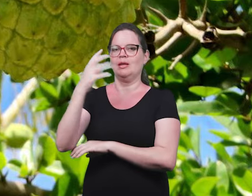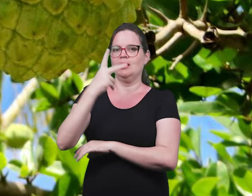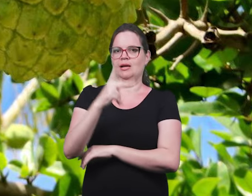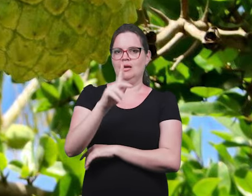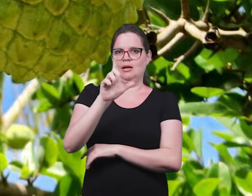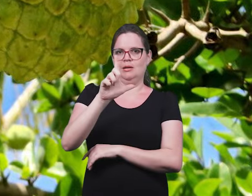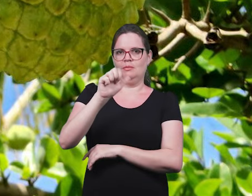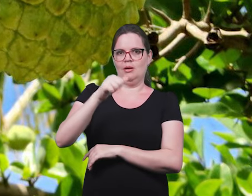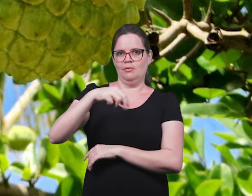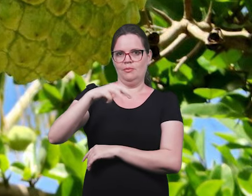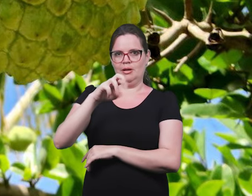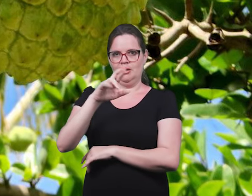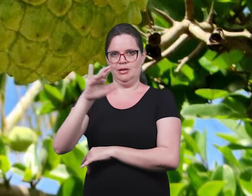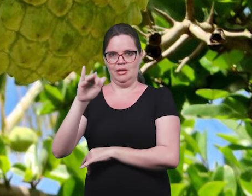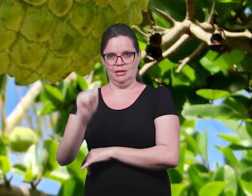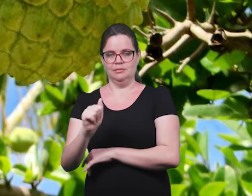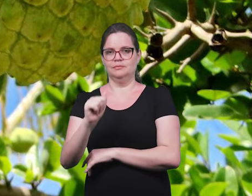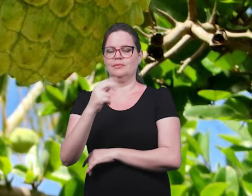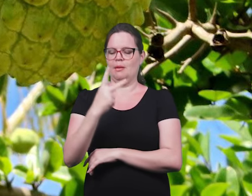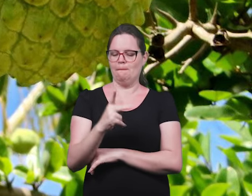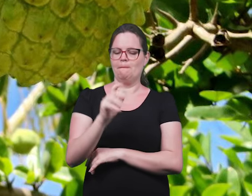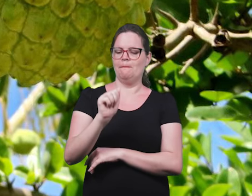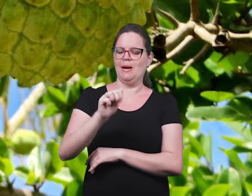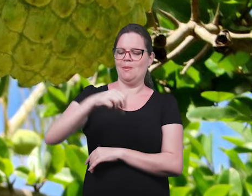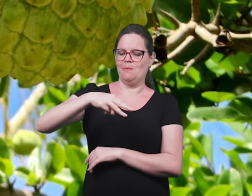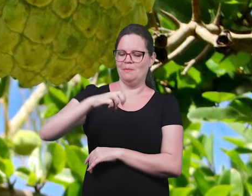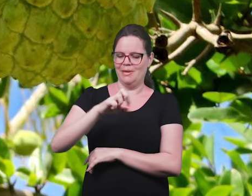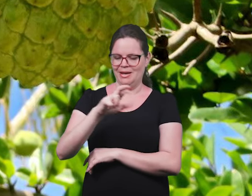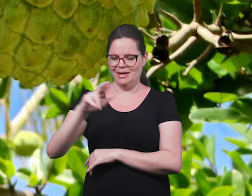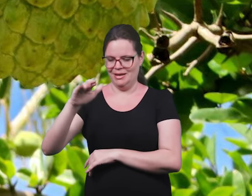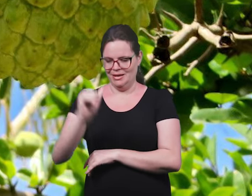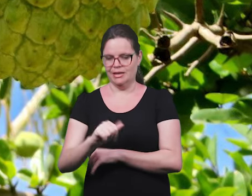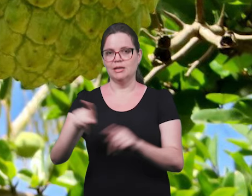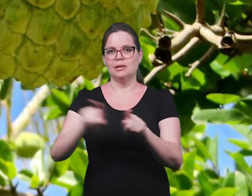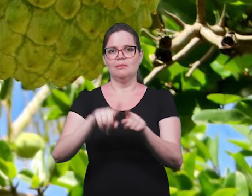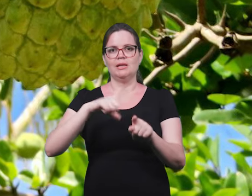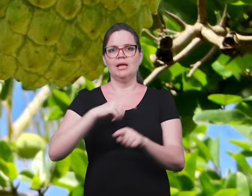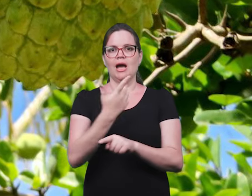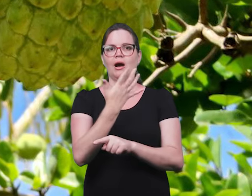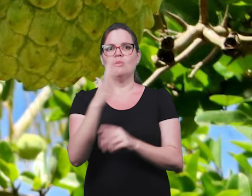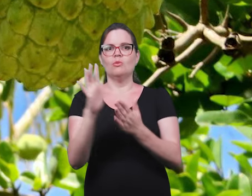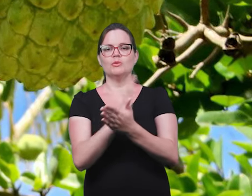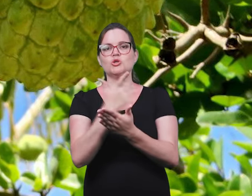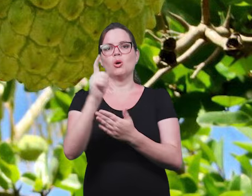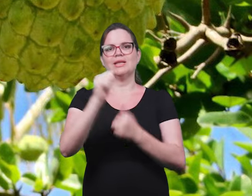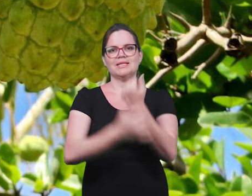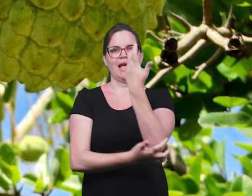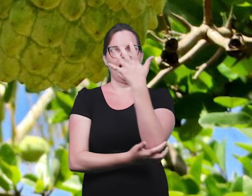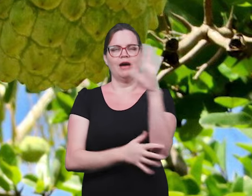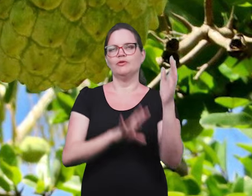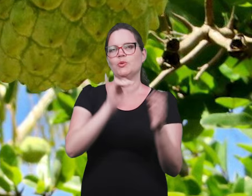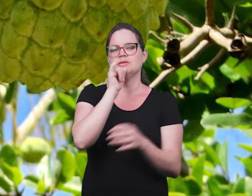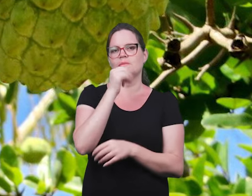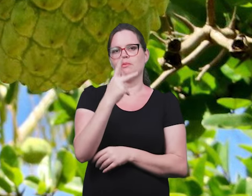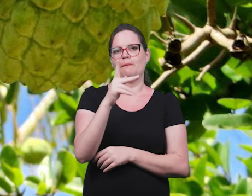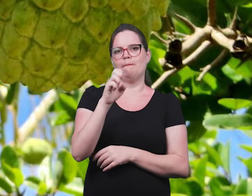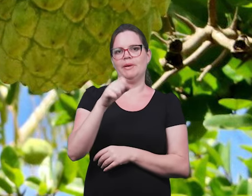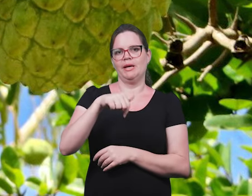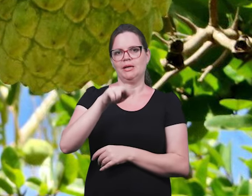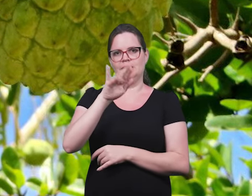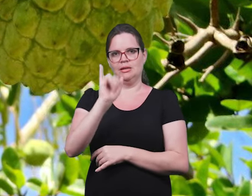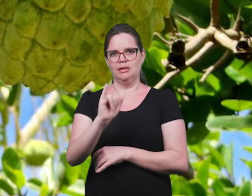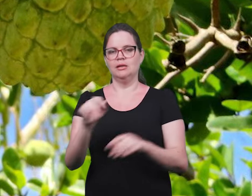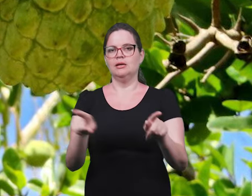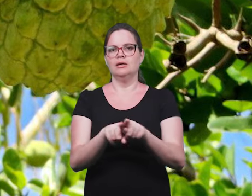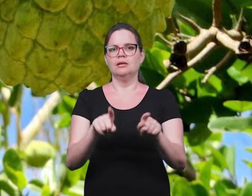a bocaiúva e o carandá. Há também árvores como o jatobá e o pequi, além de arbustos